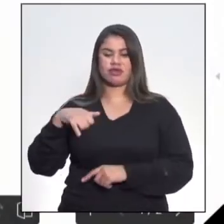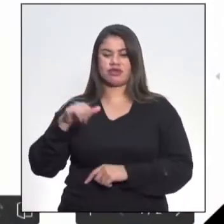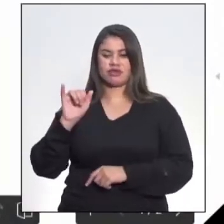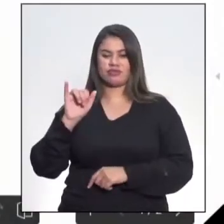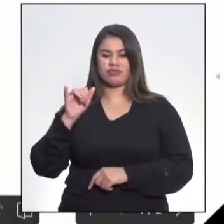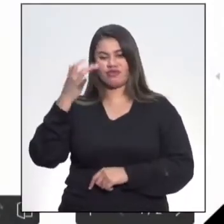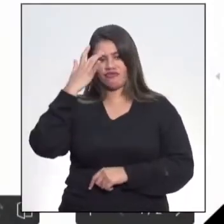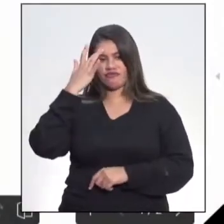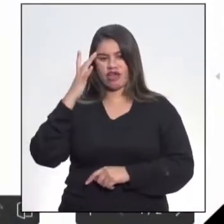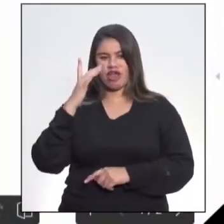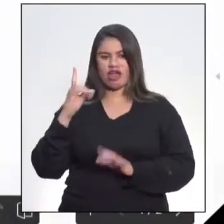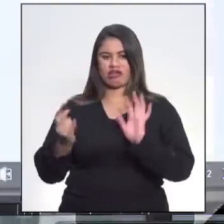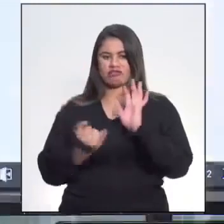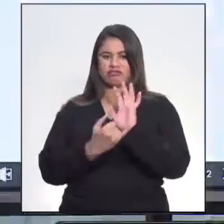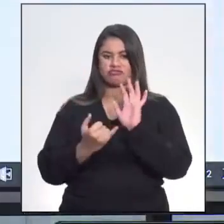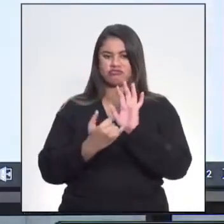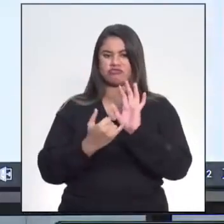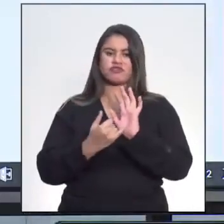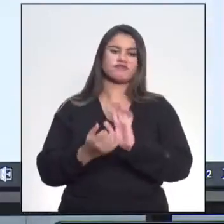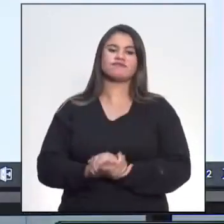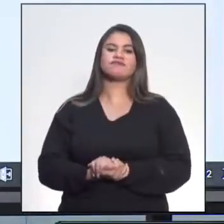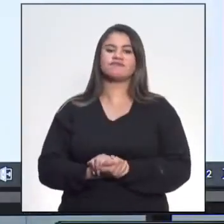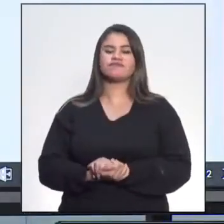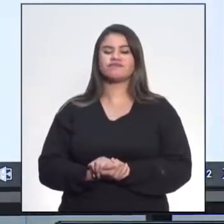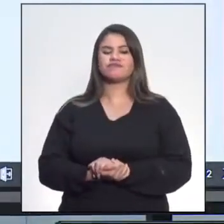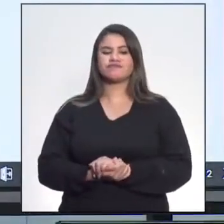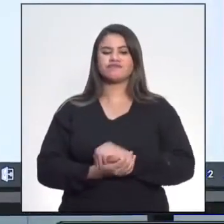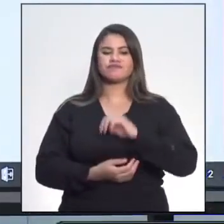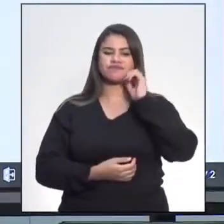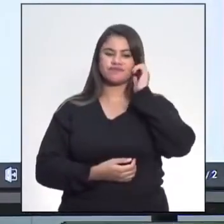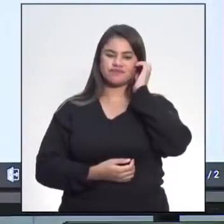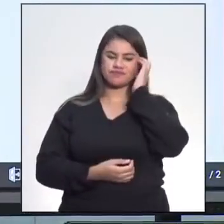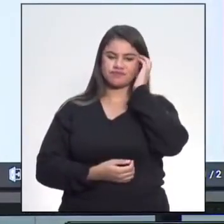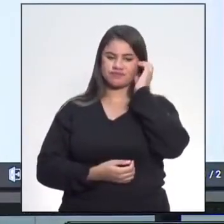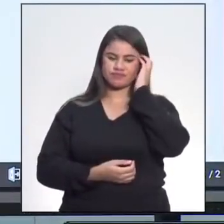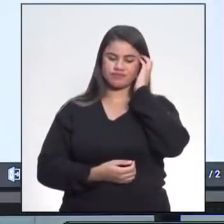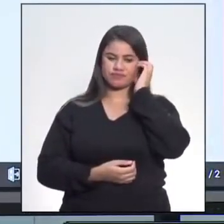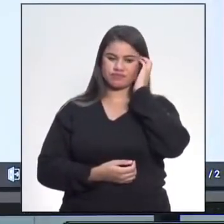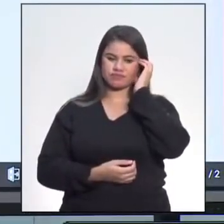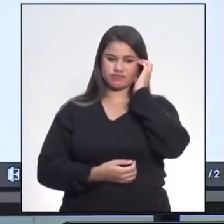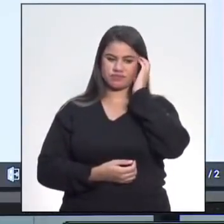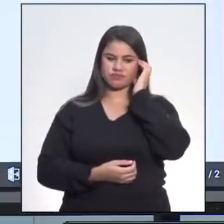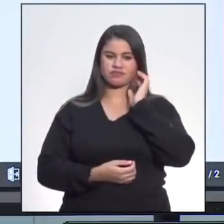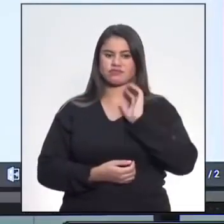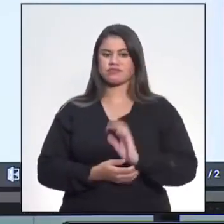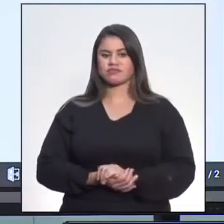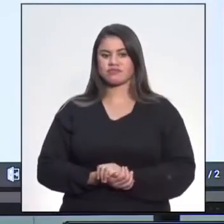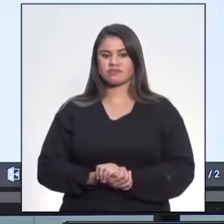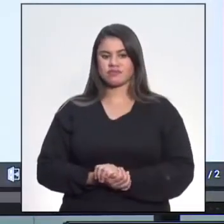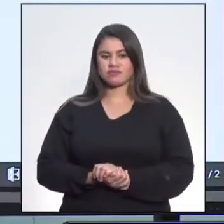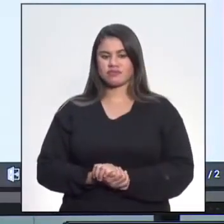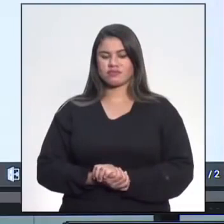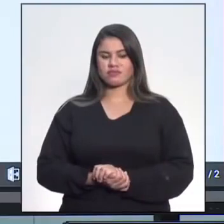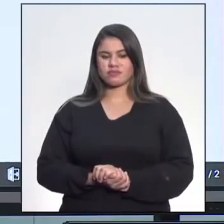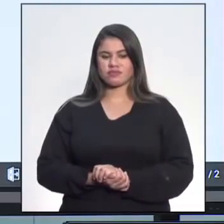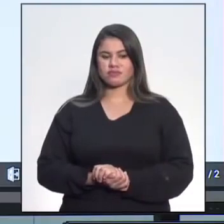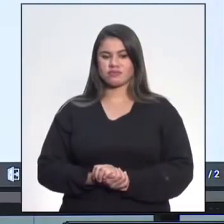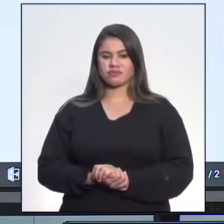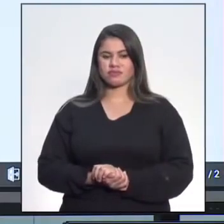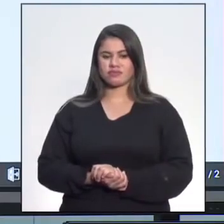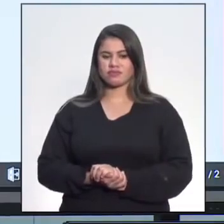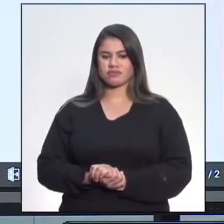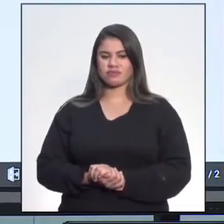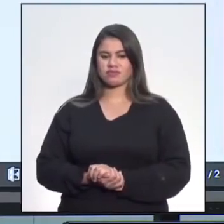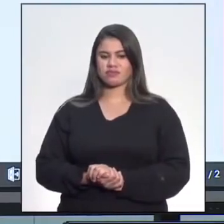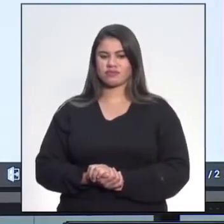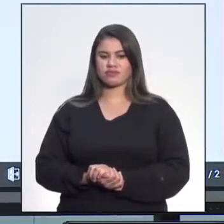indicar. 2x mais 3. Menos 2x mais 3. Então, a minha primeira linhazinha aqui vai ser o 0. Depois eu vou